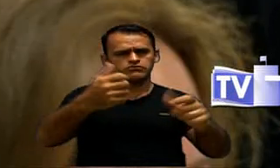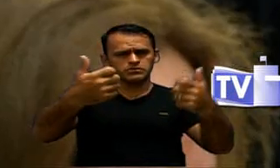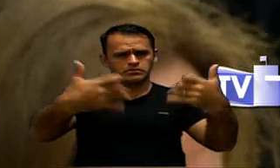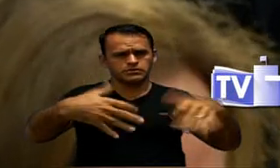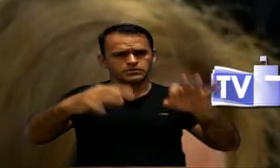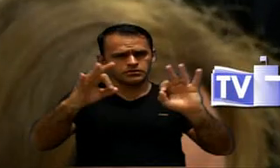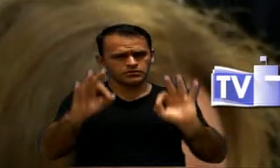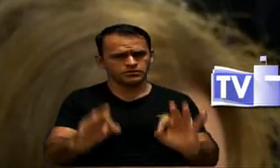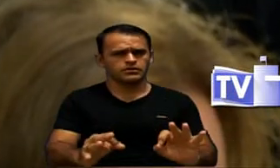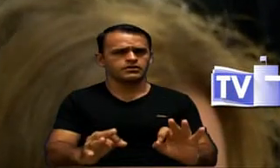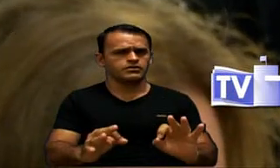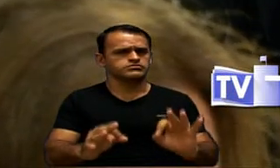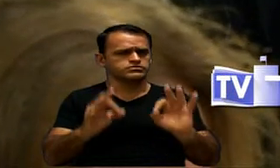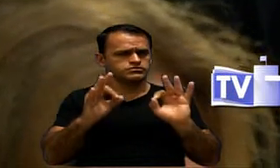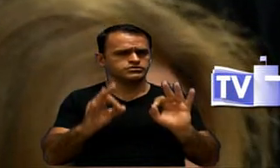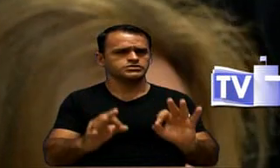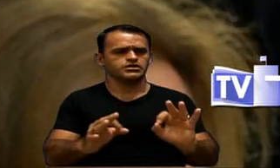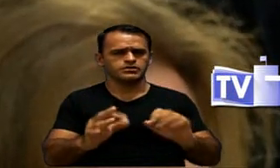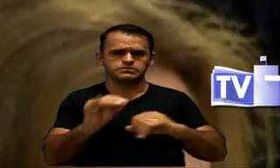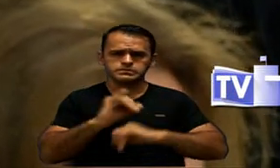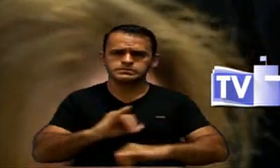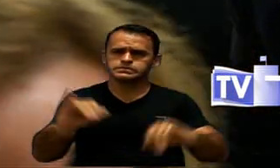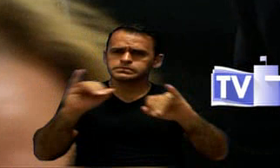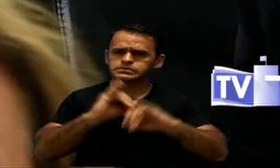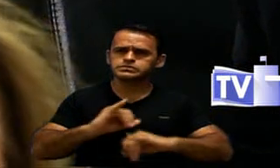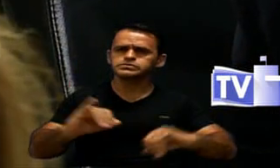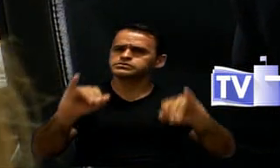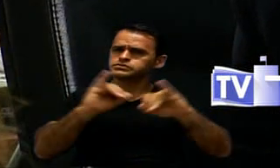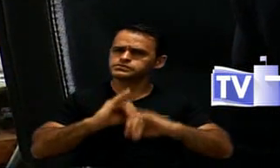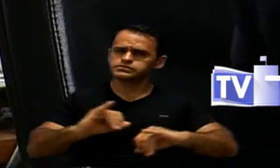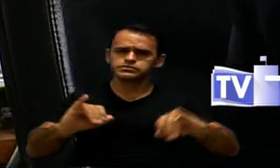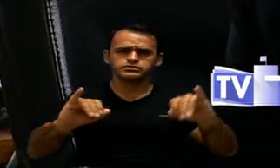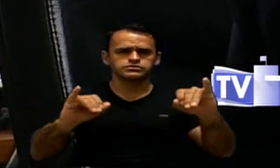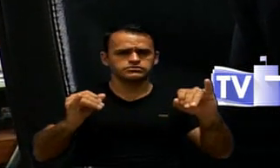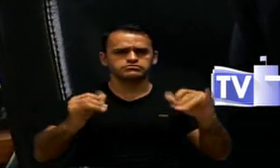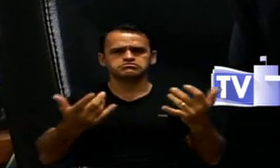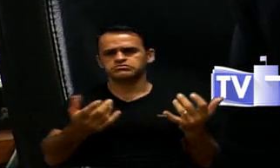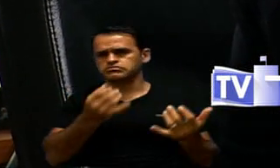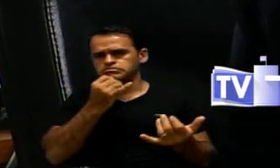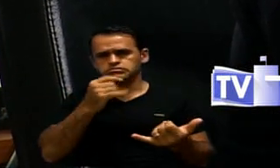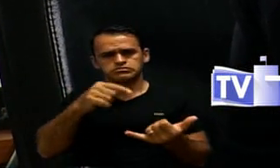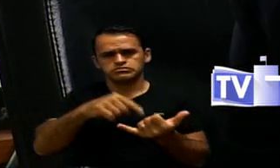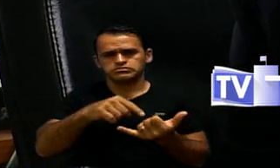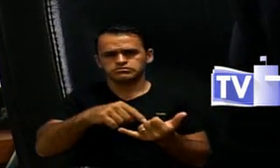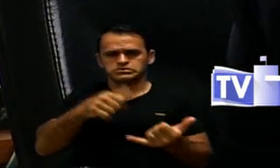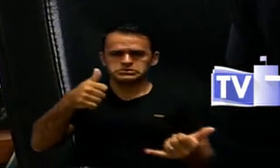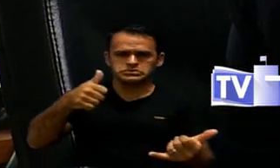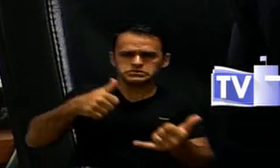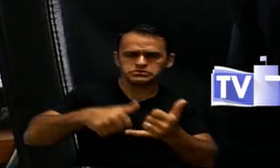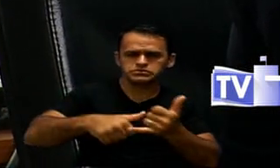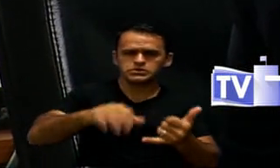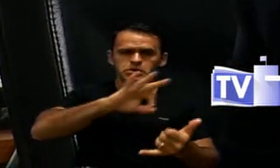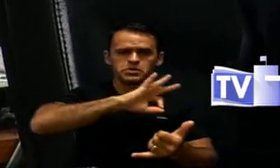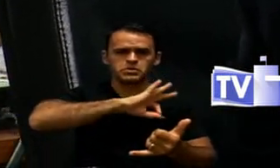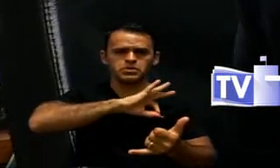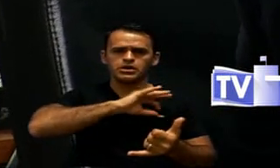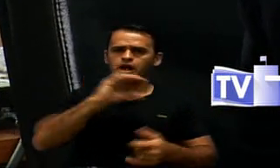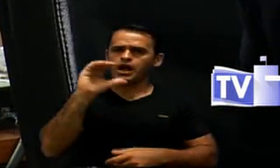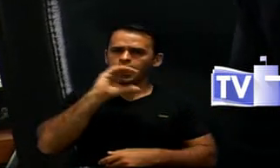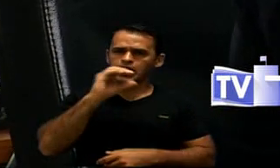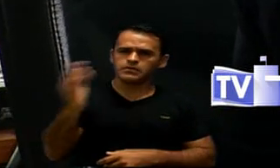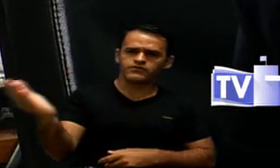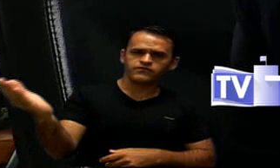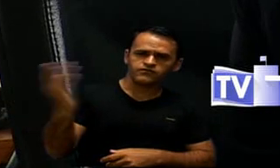correta e como forma de informação, né, para o botão do pânico, que há várias dúvidas, né,